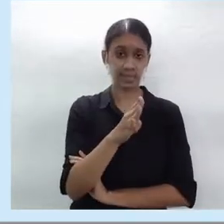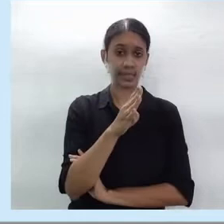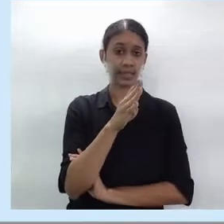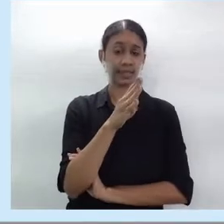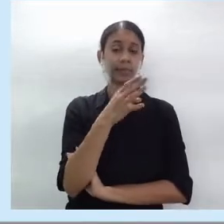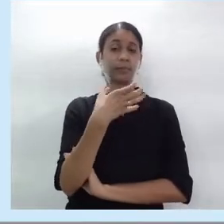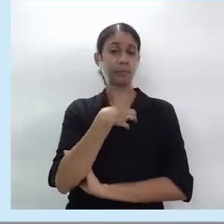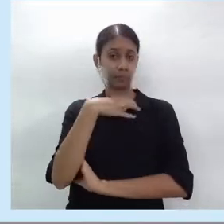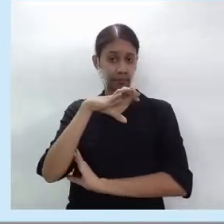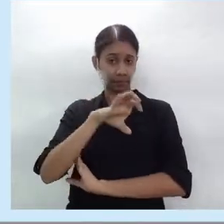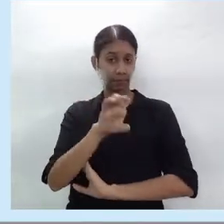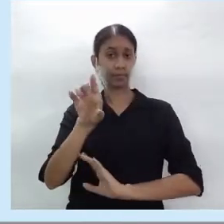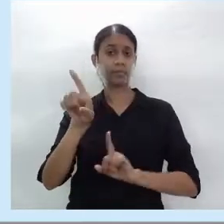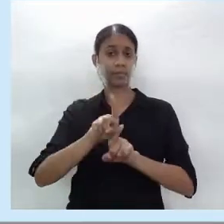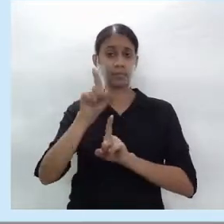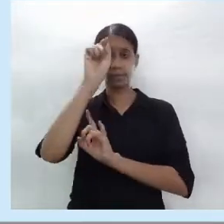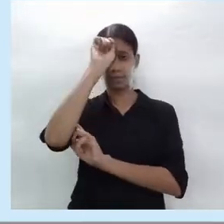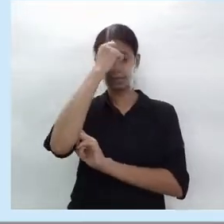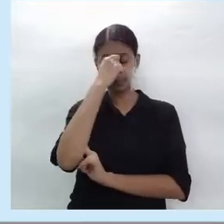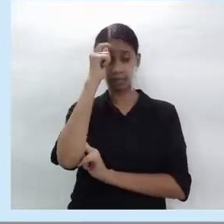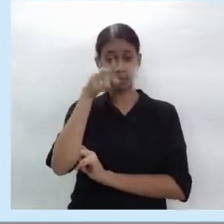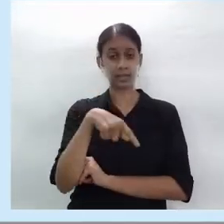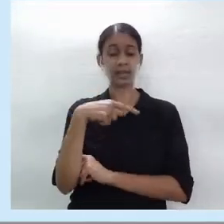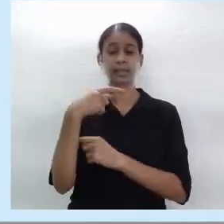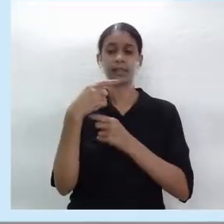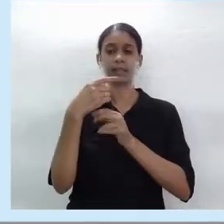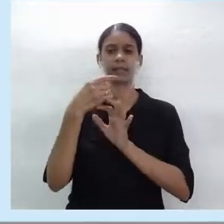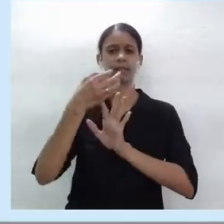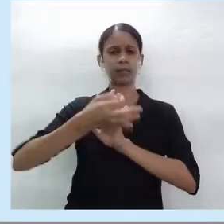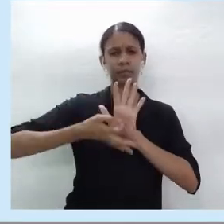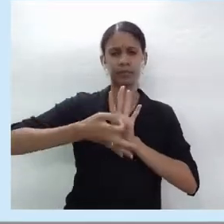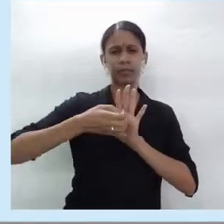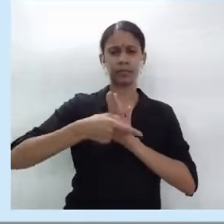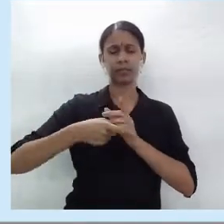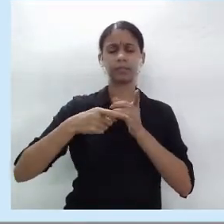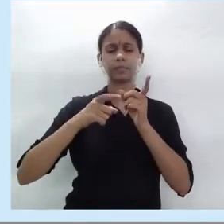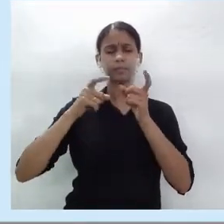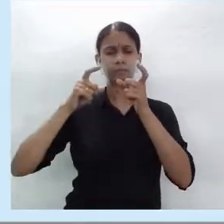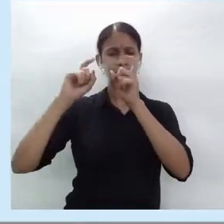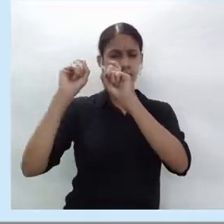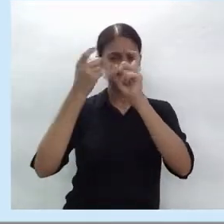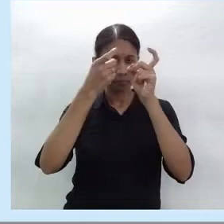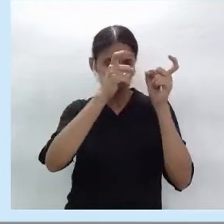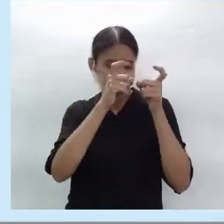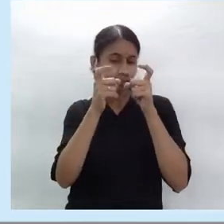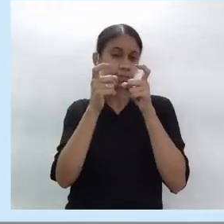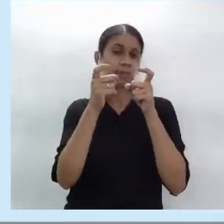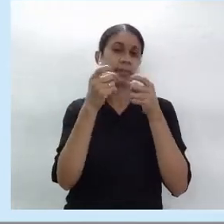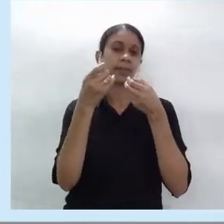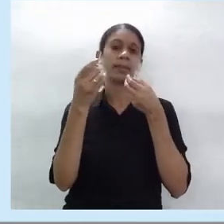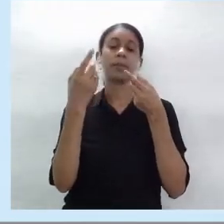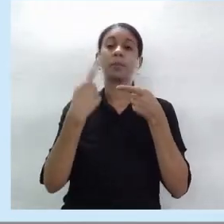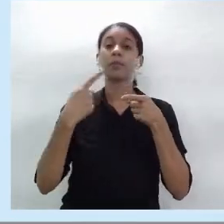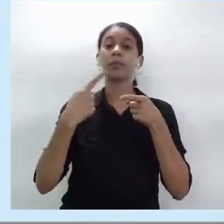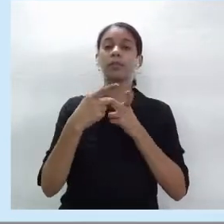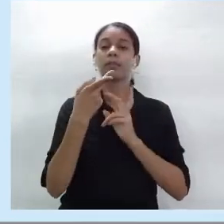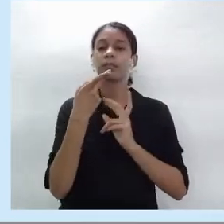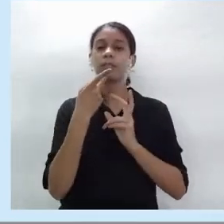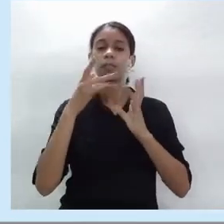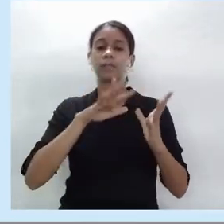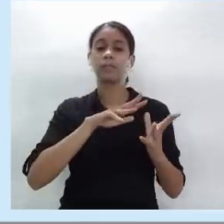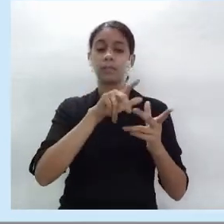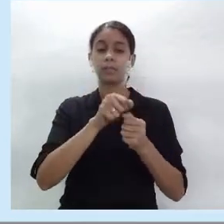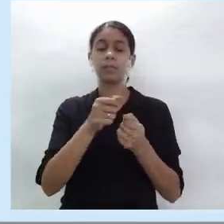da globalização. Por quê? Porque ele dizia que a globalização atual na qual vivemos, tá, é uma